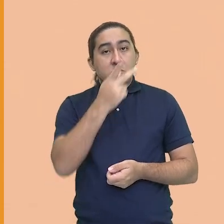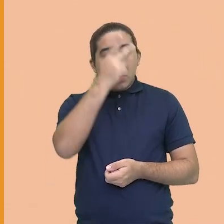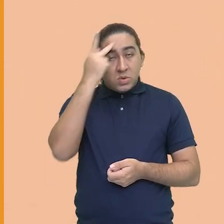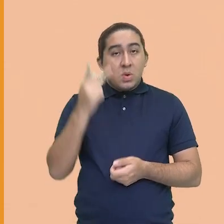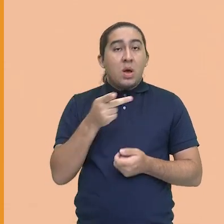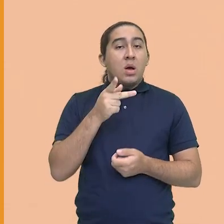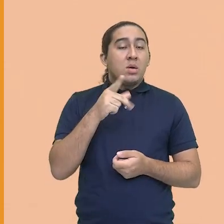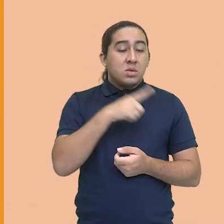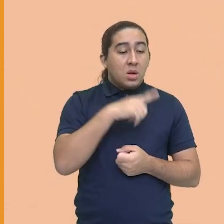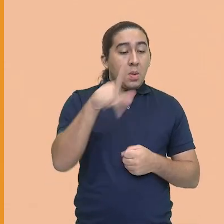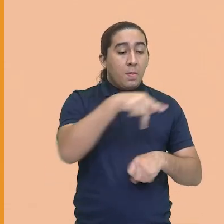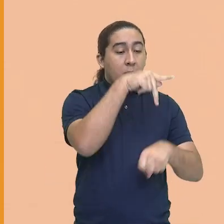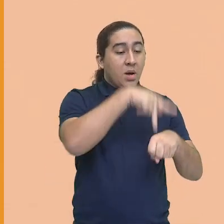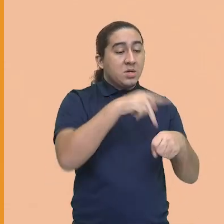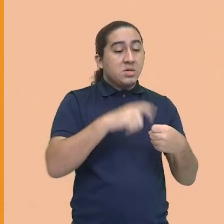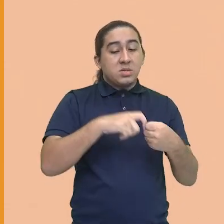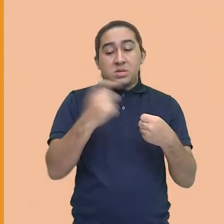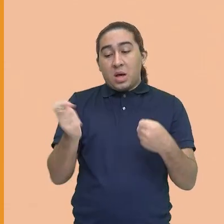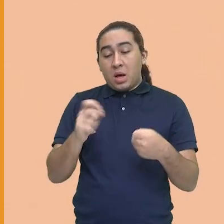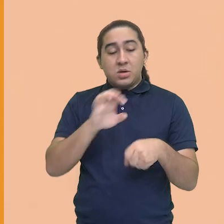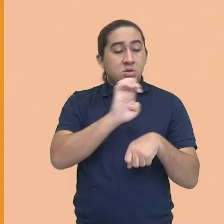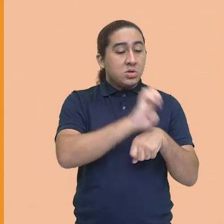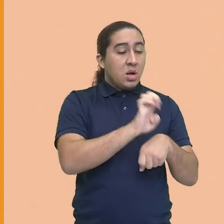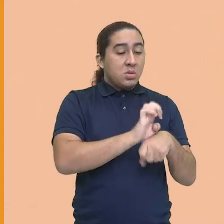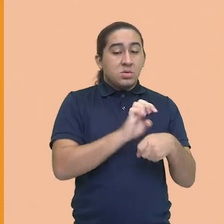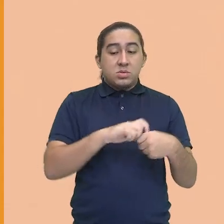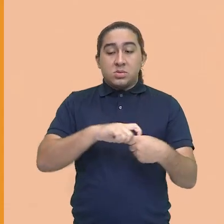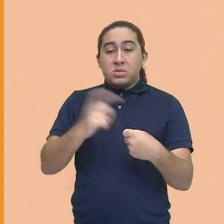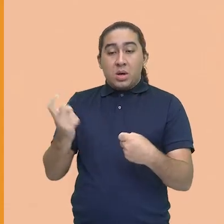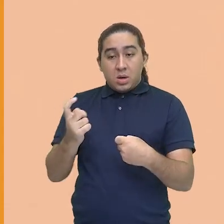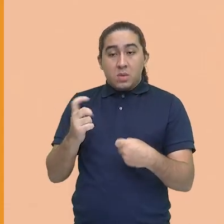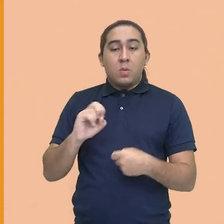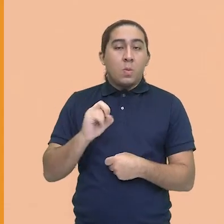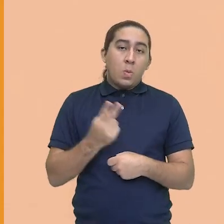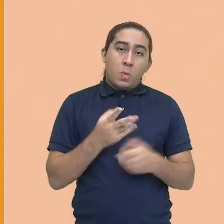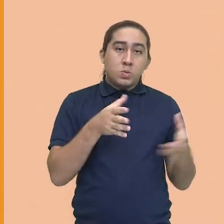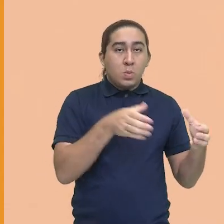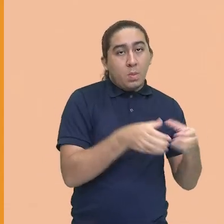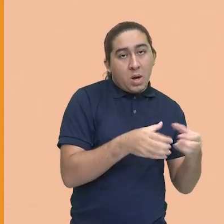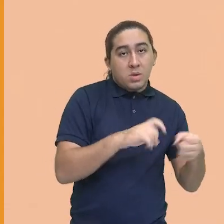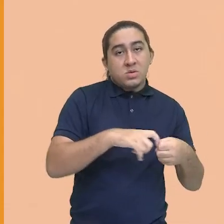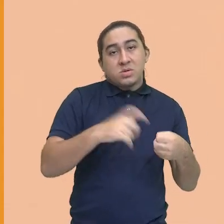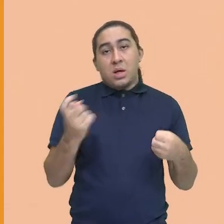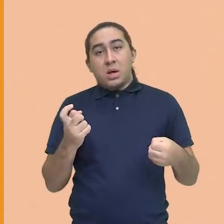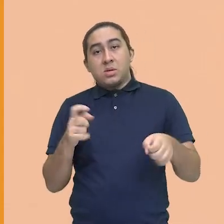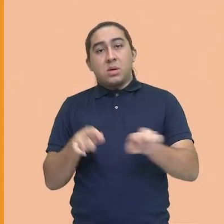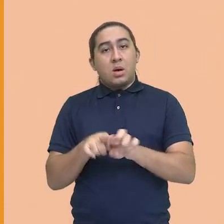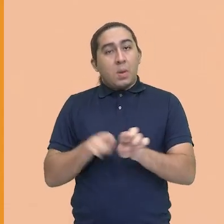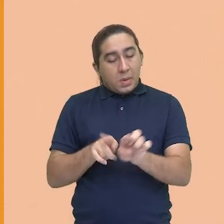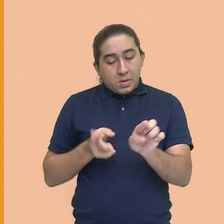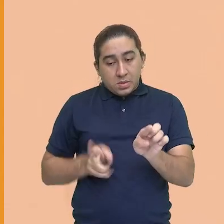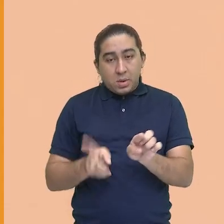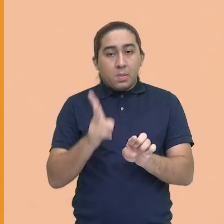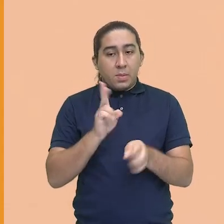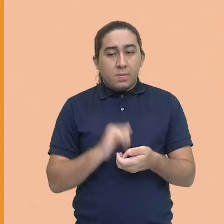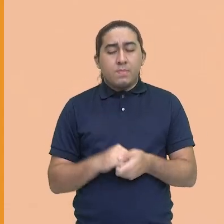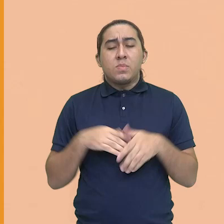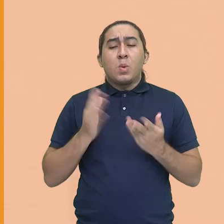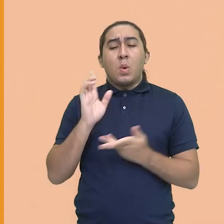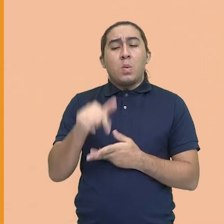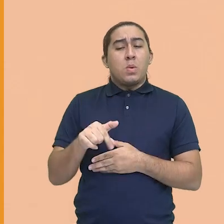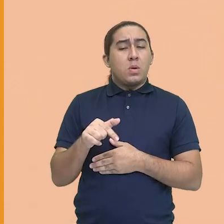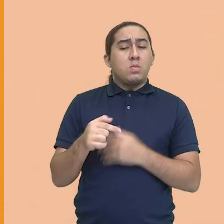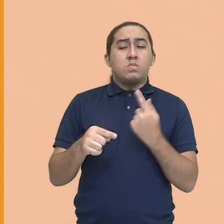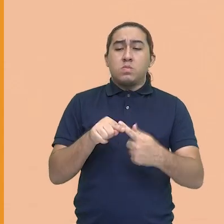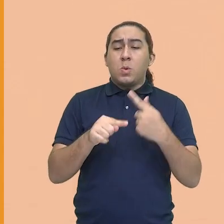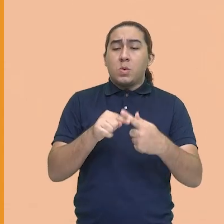país de origem, do seu estado, ou até mesmo ali, como a gente viu, de um bairro para o outro, né, constantemente. E quais são esses fatores,